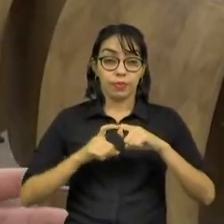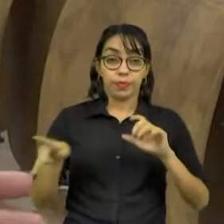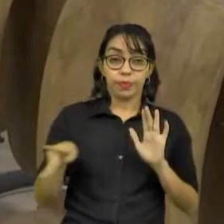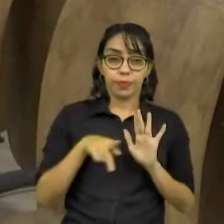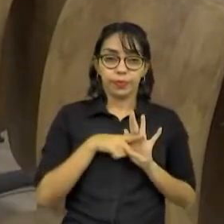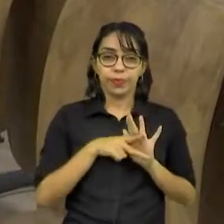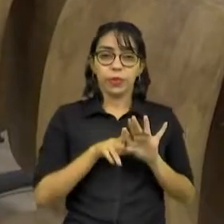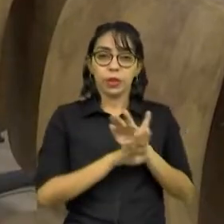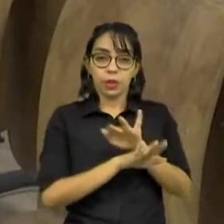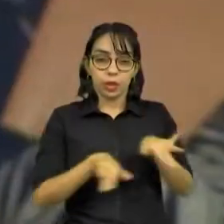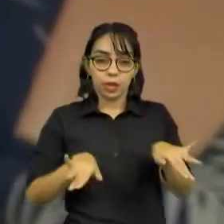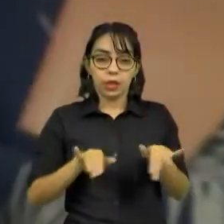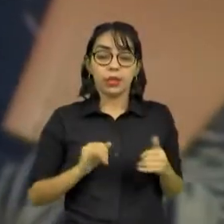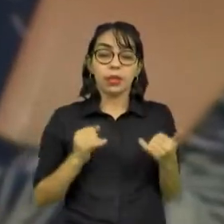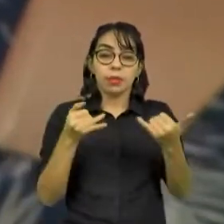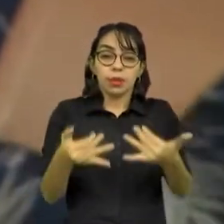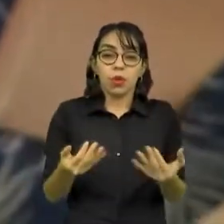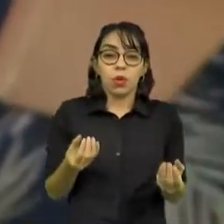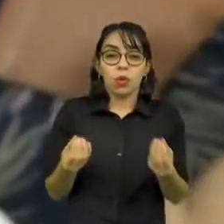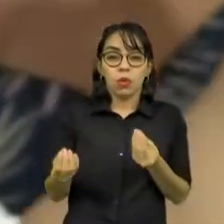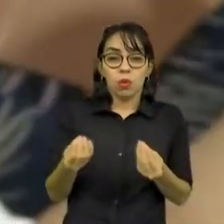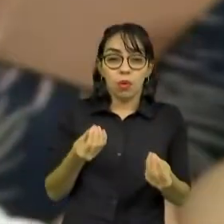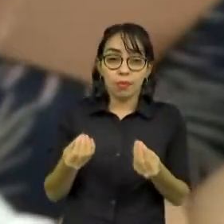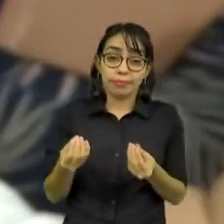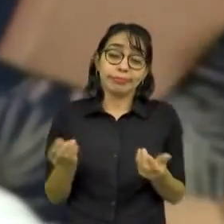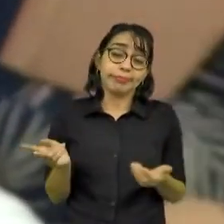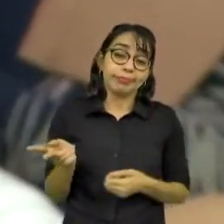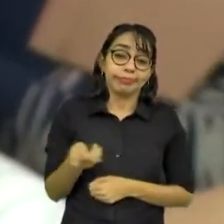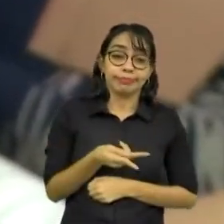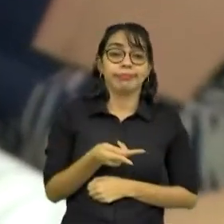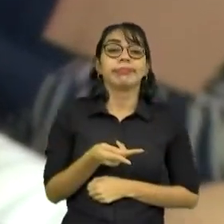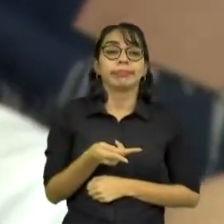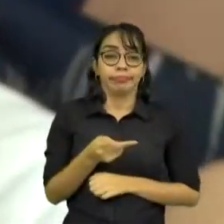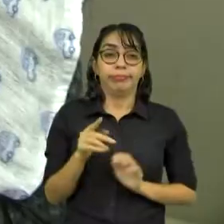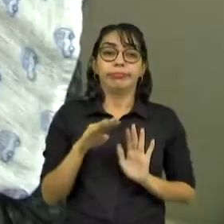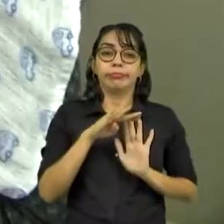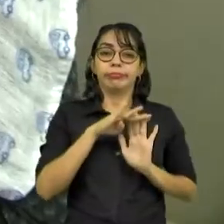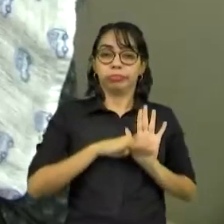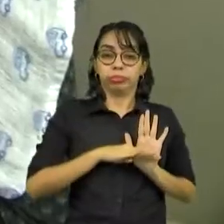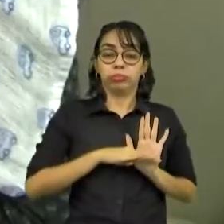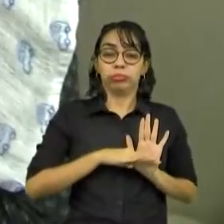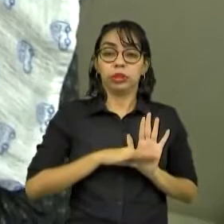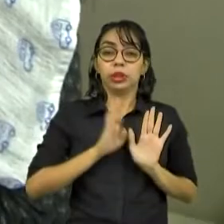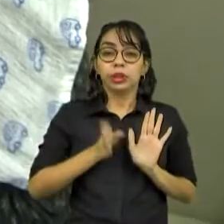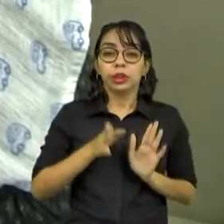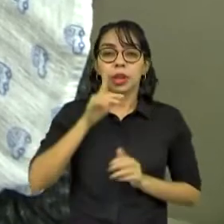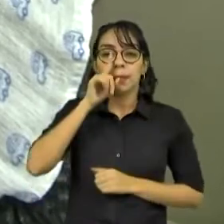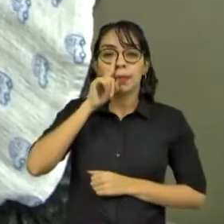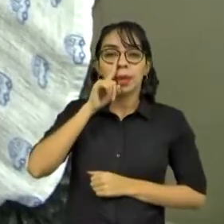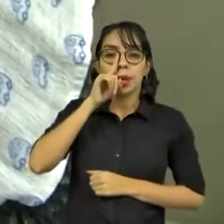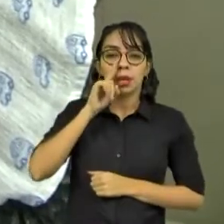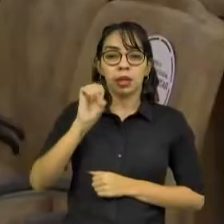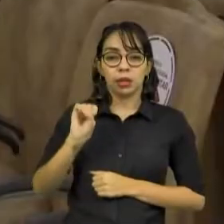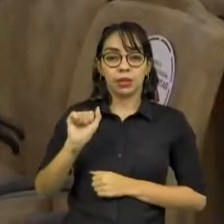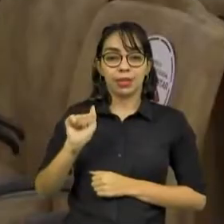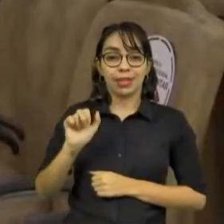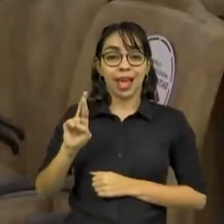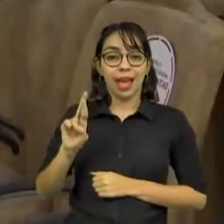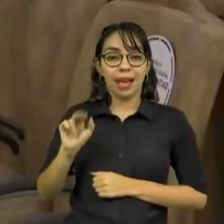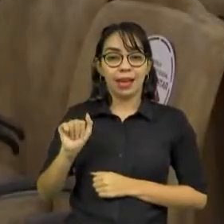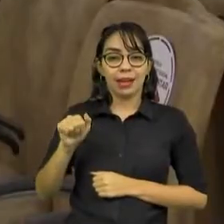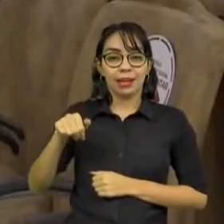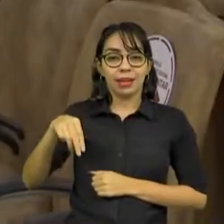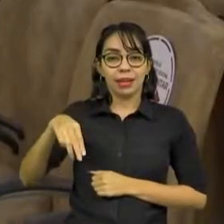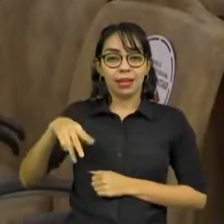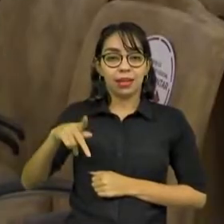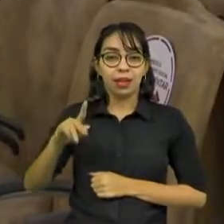ter motivado a baixa adesão e os perigos do sarampo, principalmente para as crianças. À medida que não se